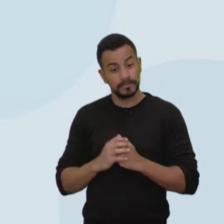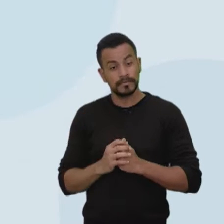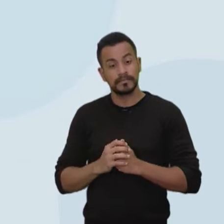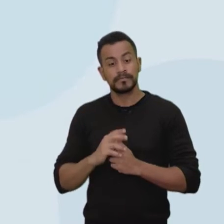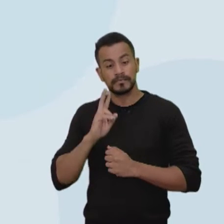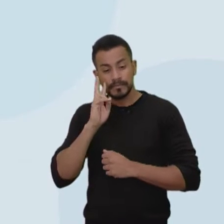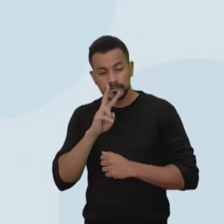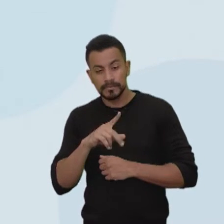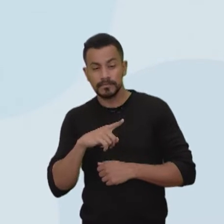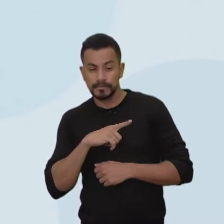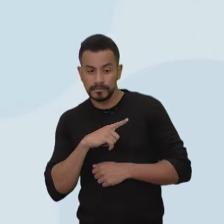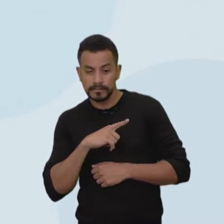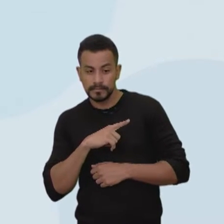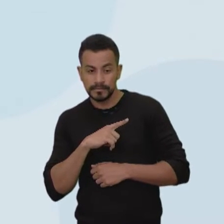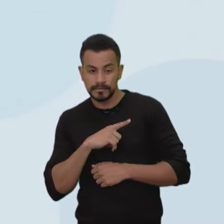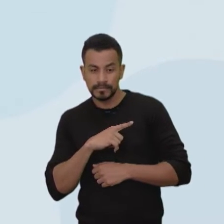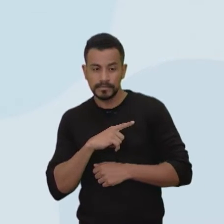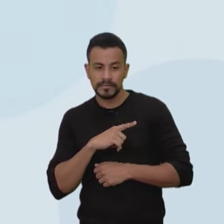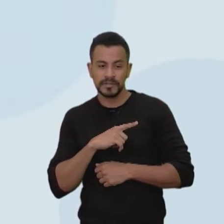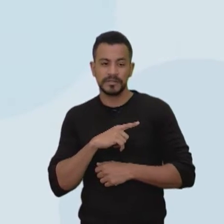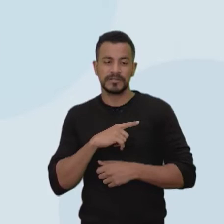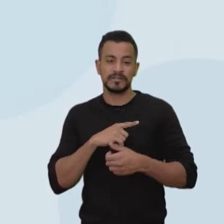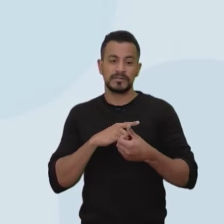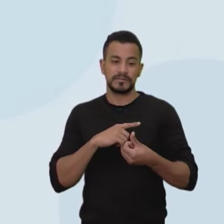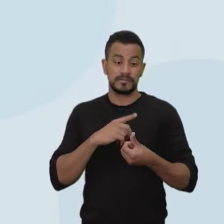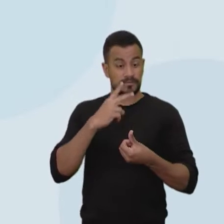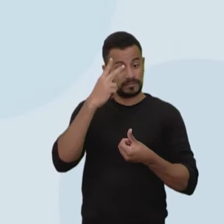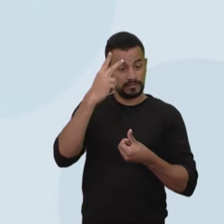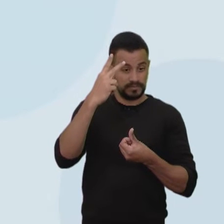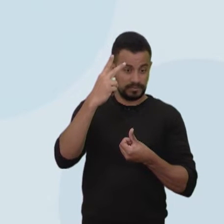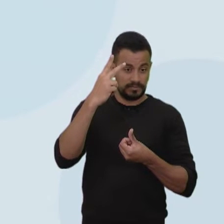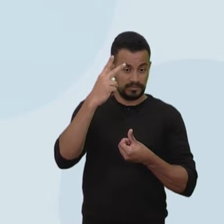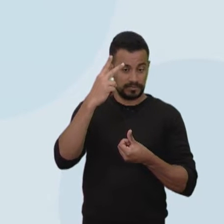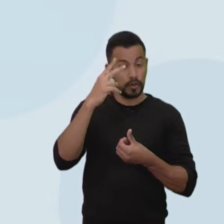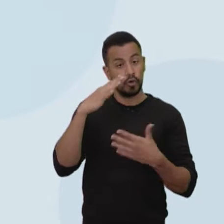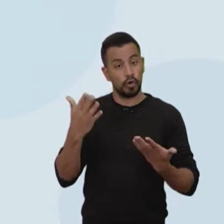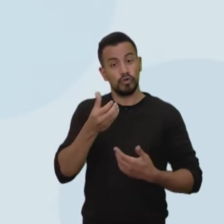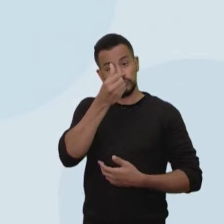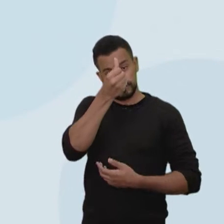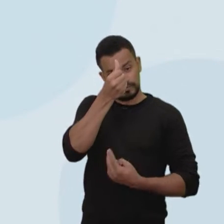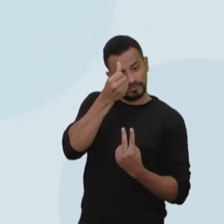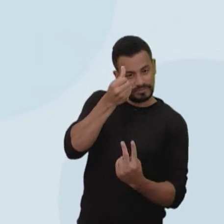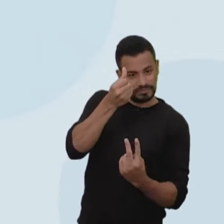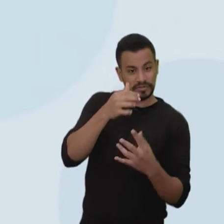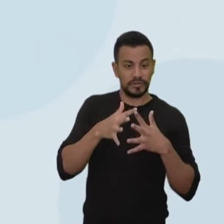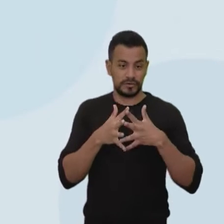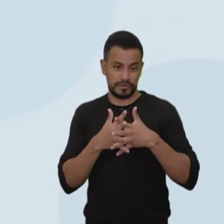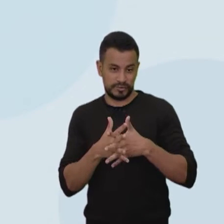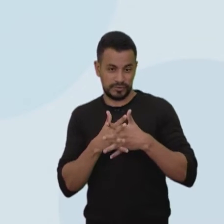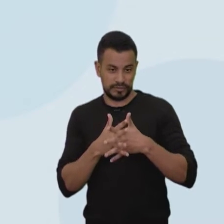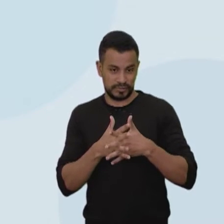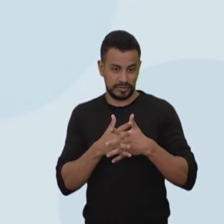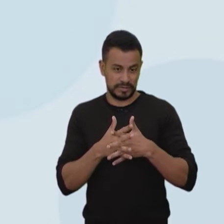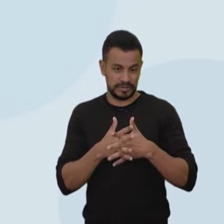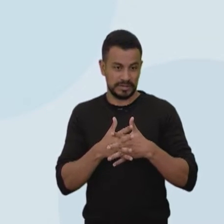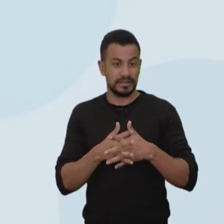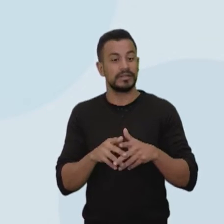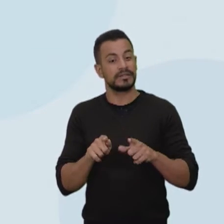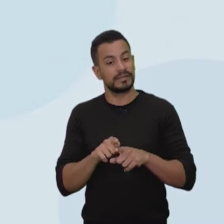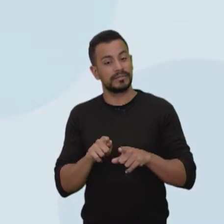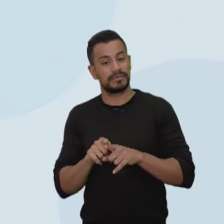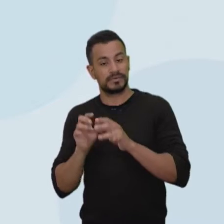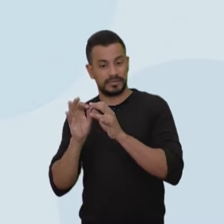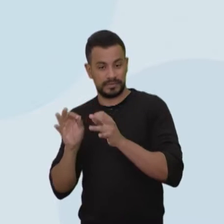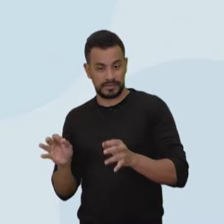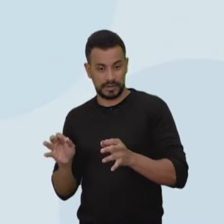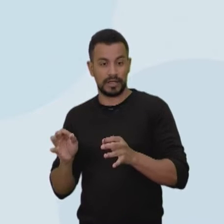tinha 2 de 6, 6 de 2 para confundir e tinha simplificado também, porque se você simplificar em cima e embaixo por 2, 2 dividido